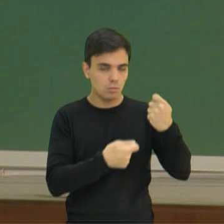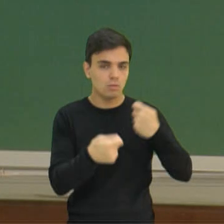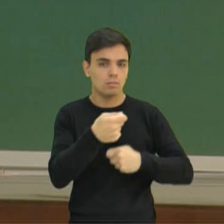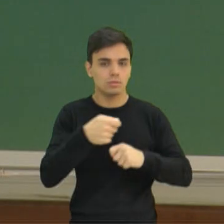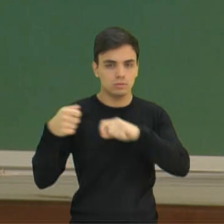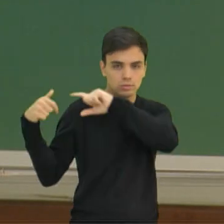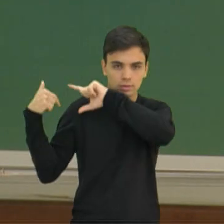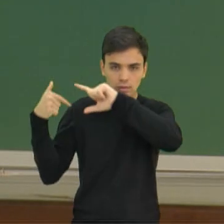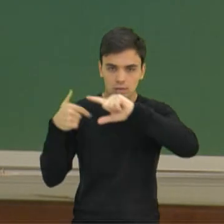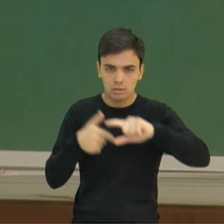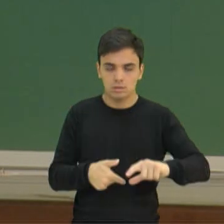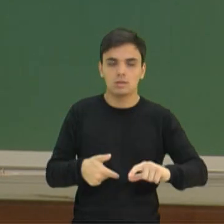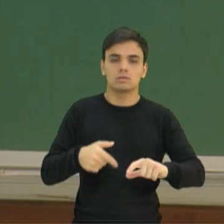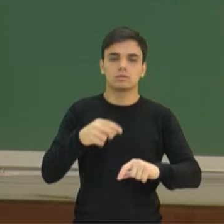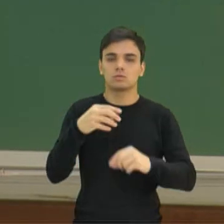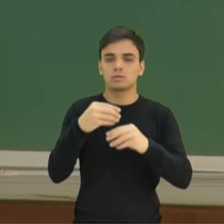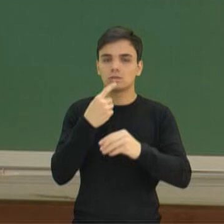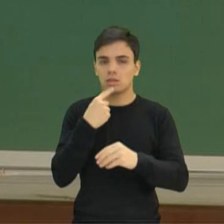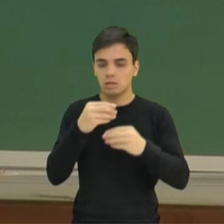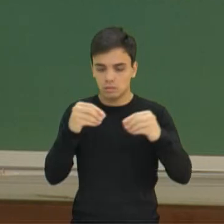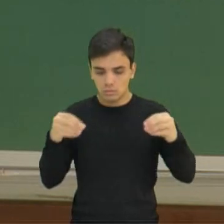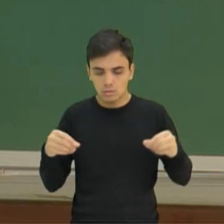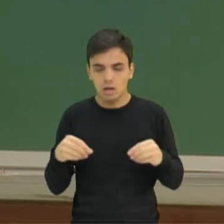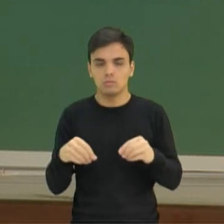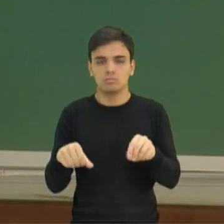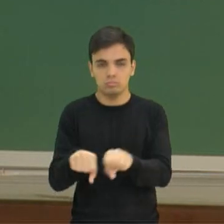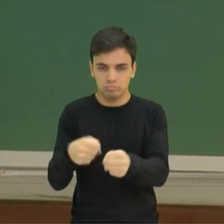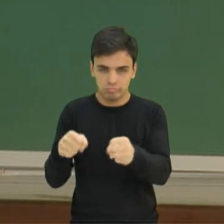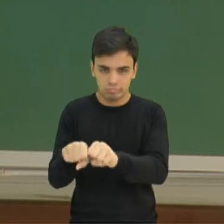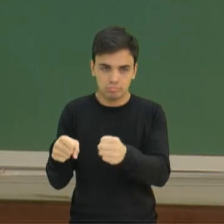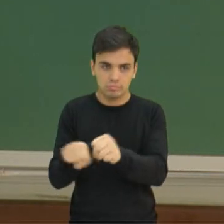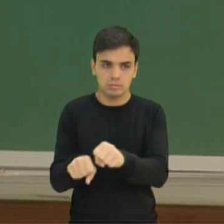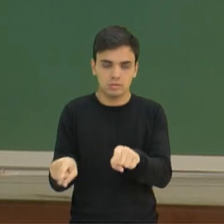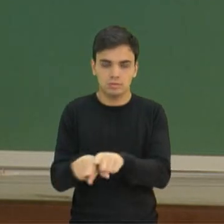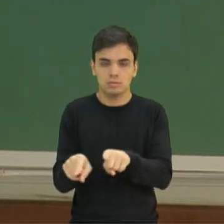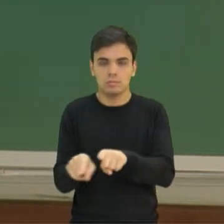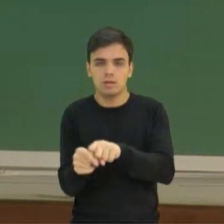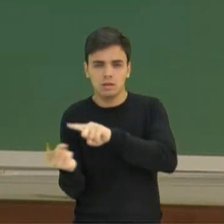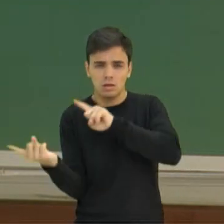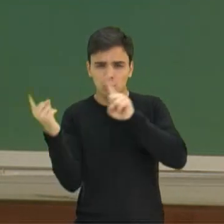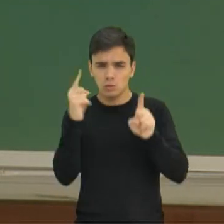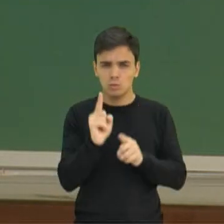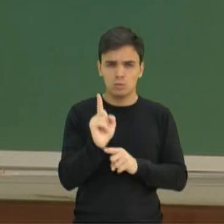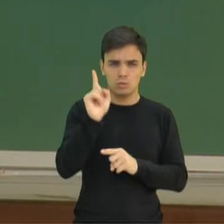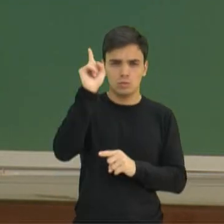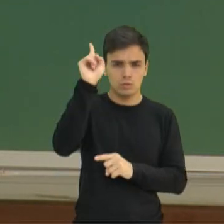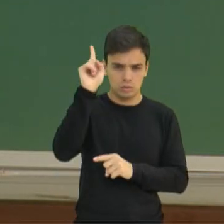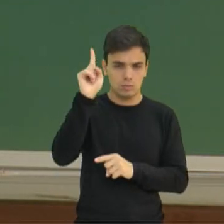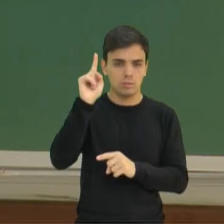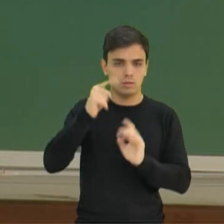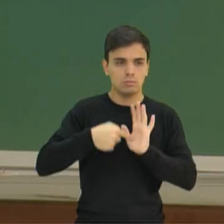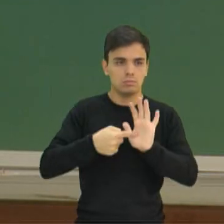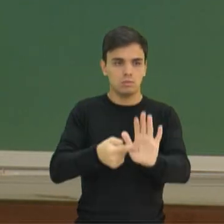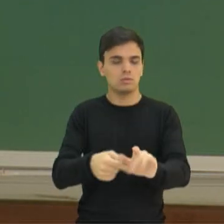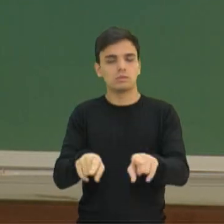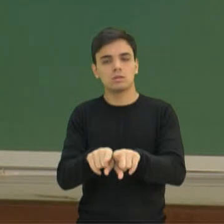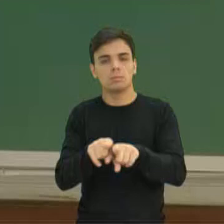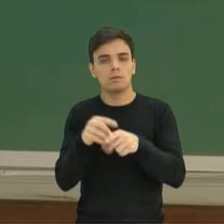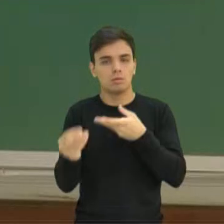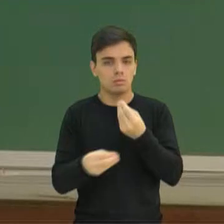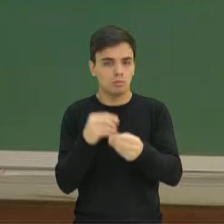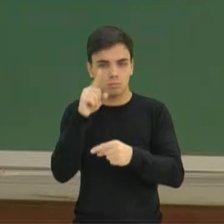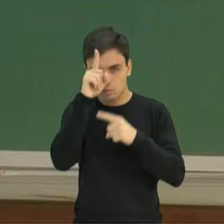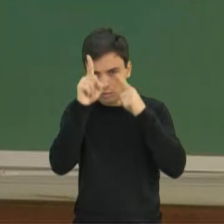tradicionais, como a exploração do sal, elas acabam sendo degradadas. A outra imagem ali mais próxima que mostra para nós também essa ideia da atividade